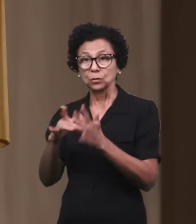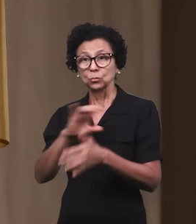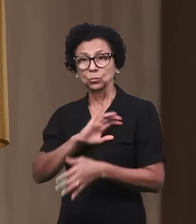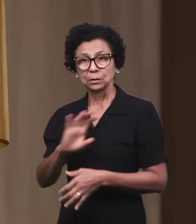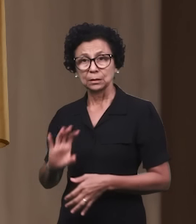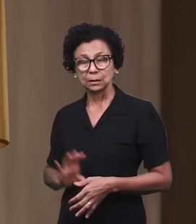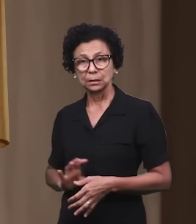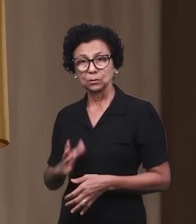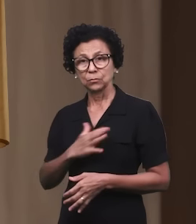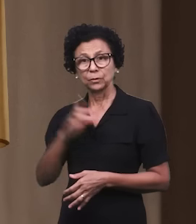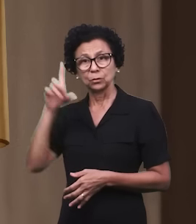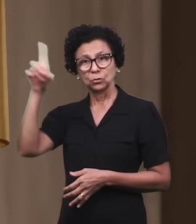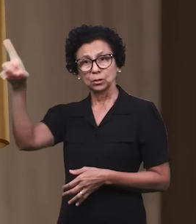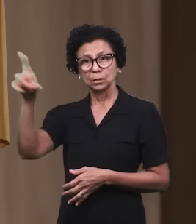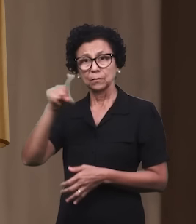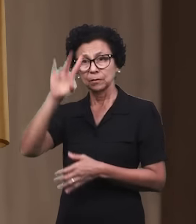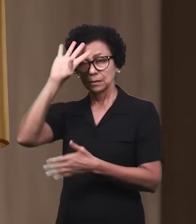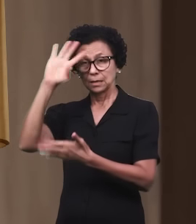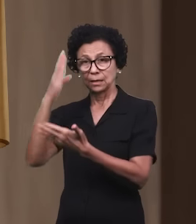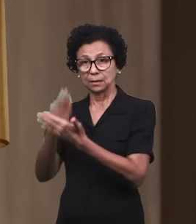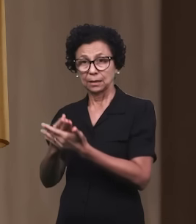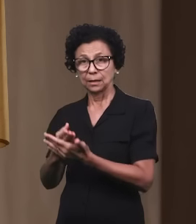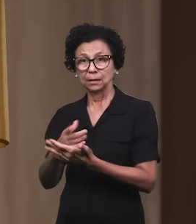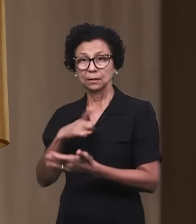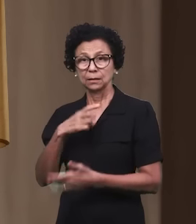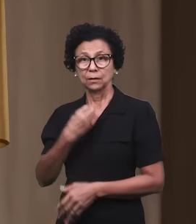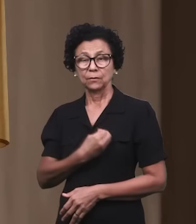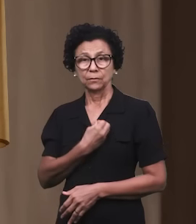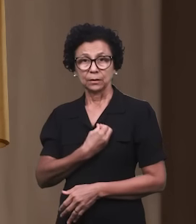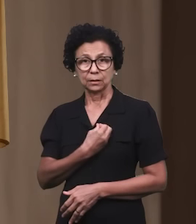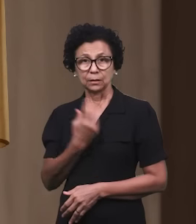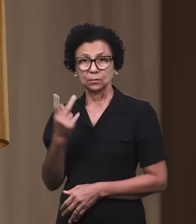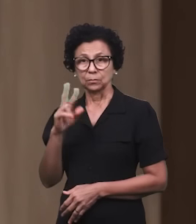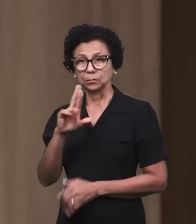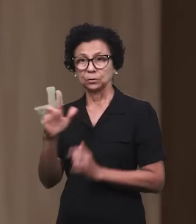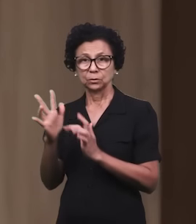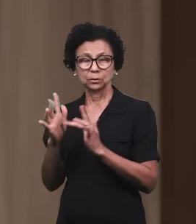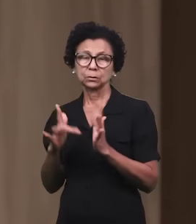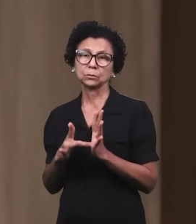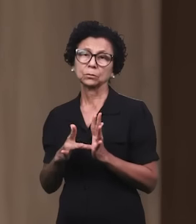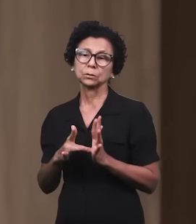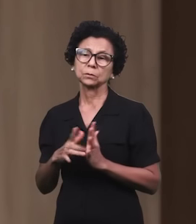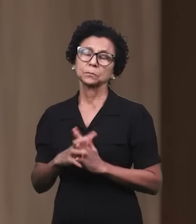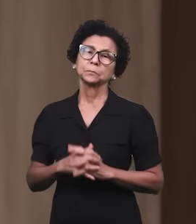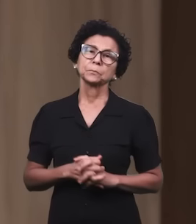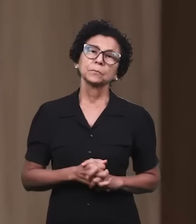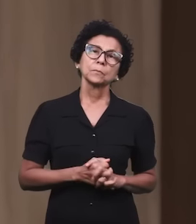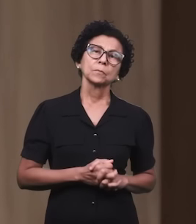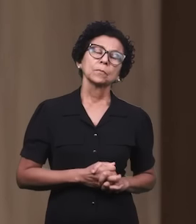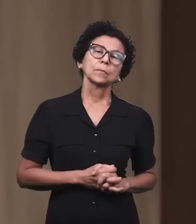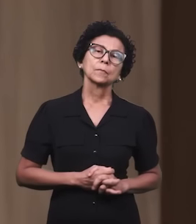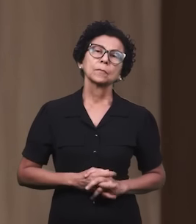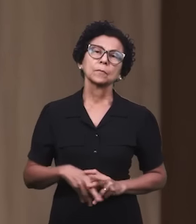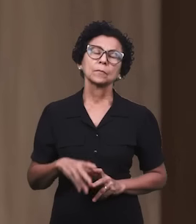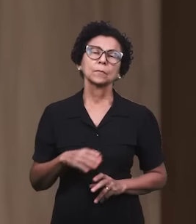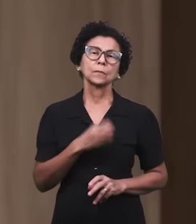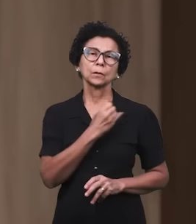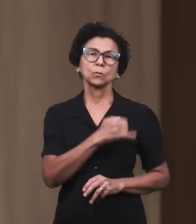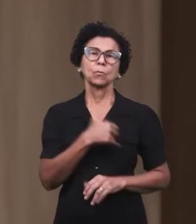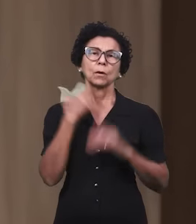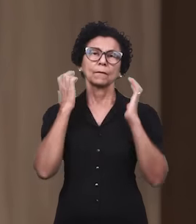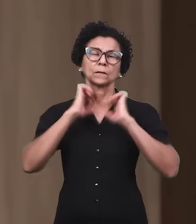Deus, e para que, crendo, tenhais vida em seu nome. Então, o evangelista